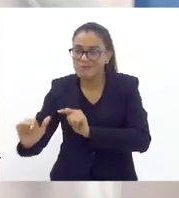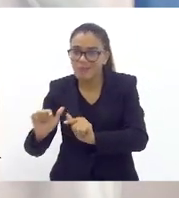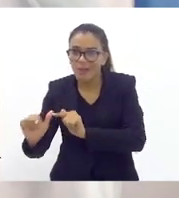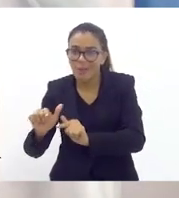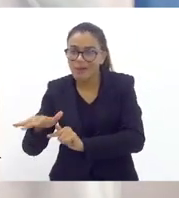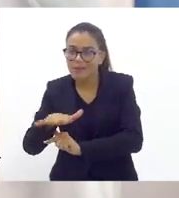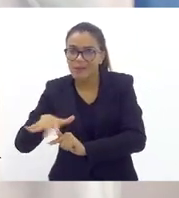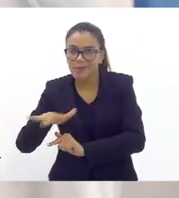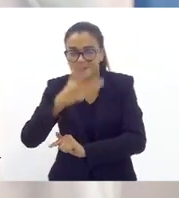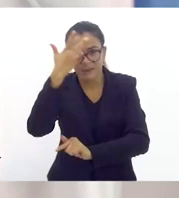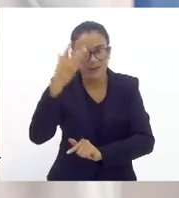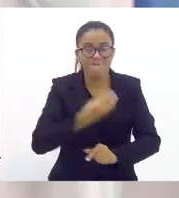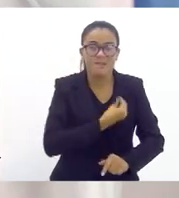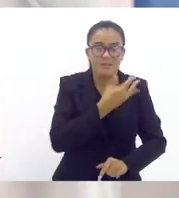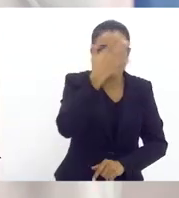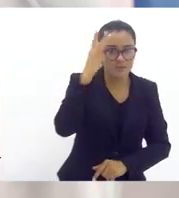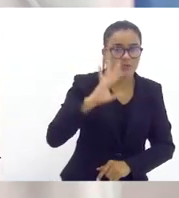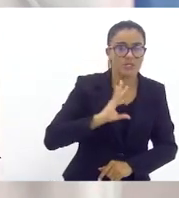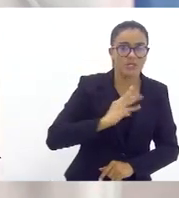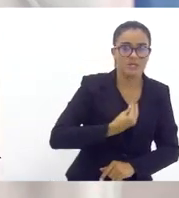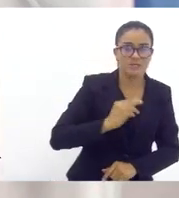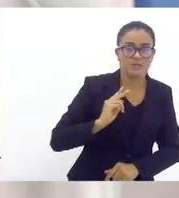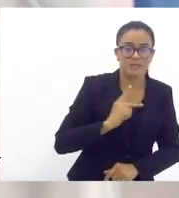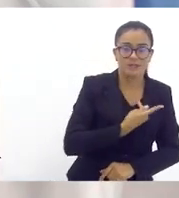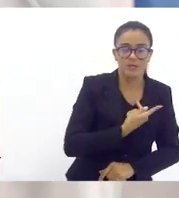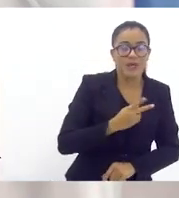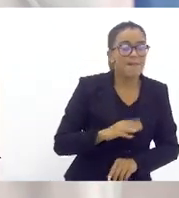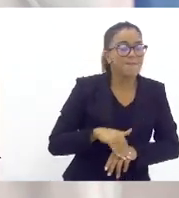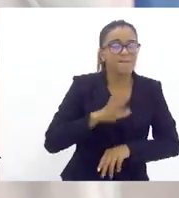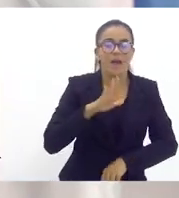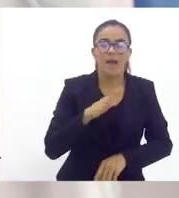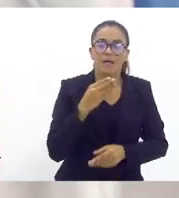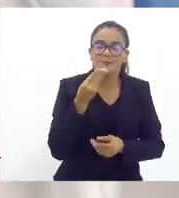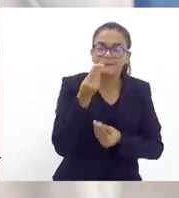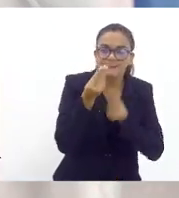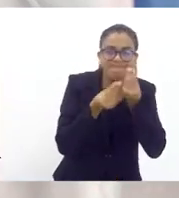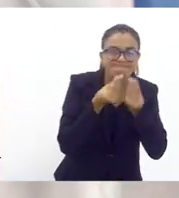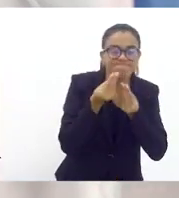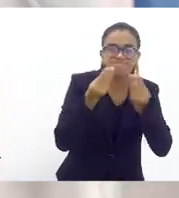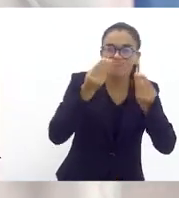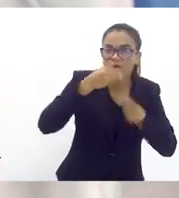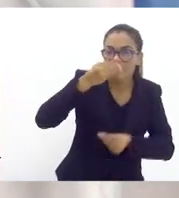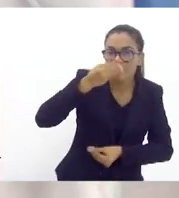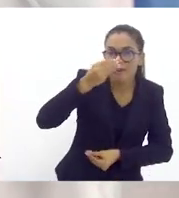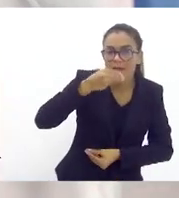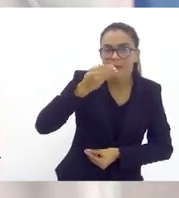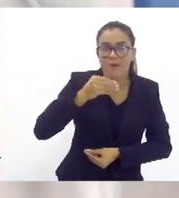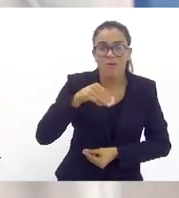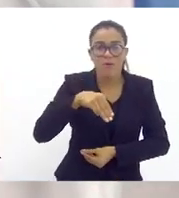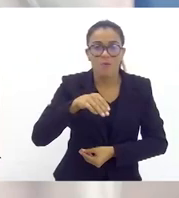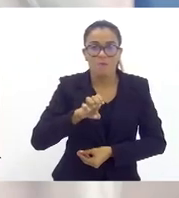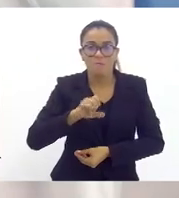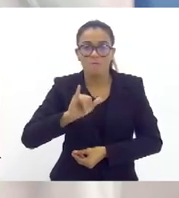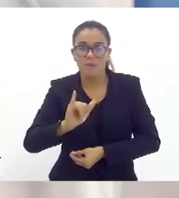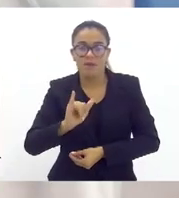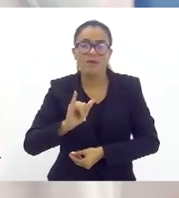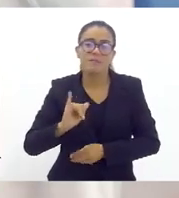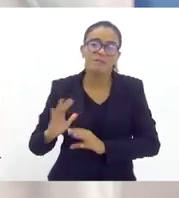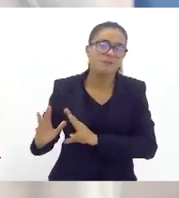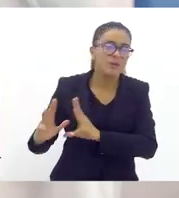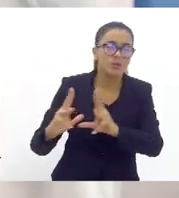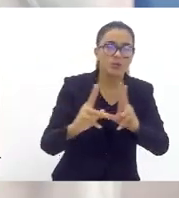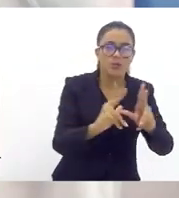de pessoas transexuais e travestis, que somos geralmente as mais vulnerabilizadas, né? O MEI como uma realidade para todas,